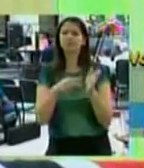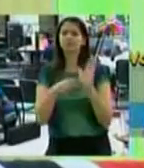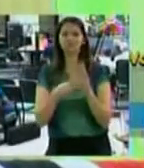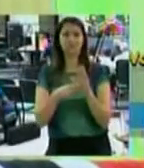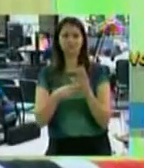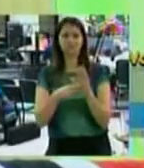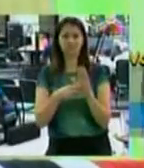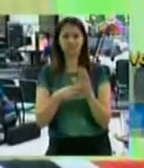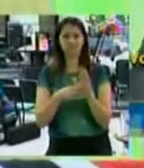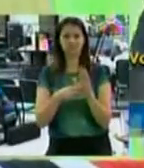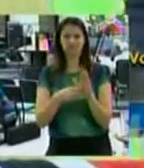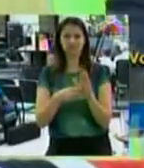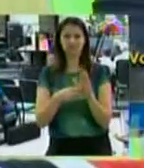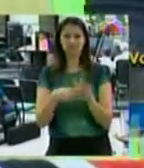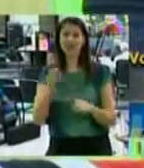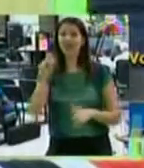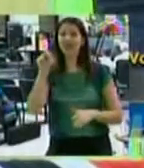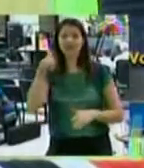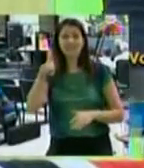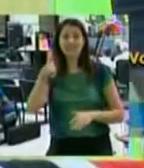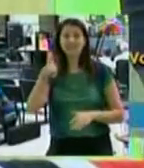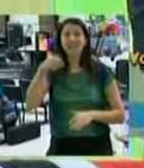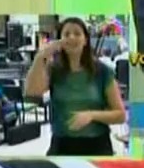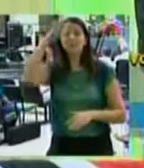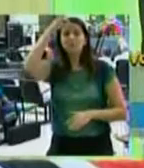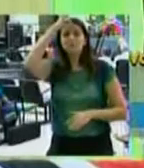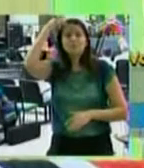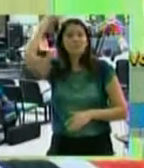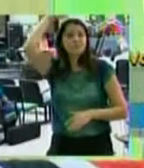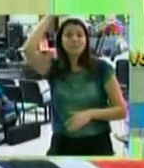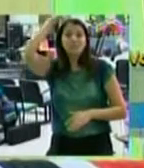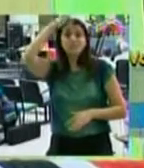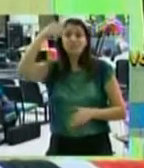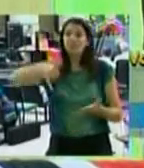azeite é símbolo do Espírito Santo de Deus.